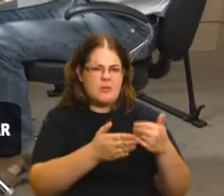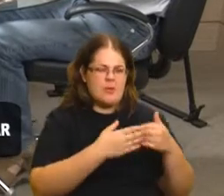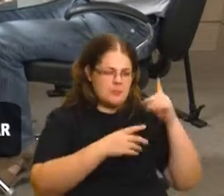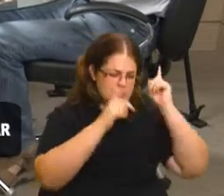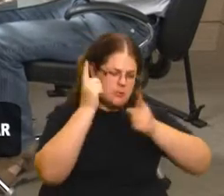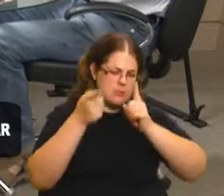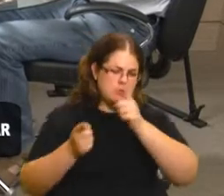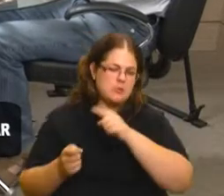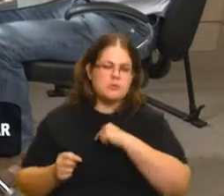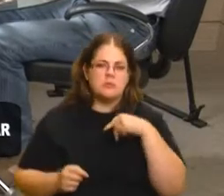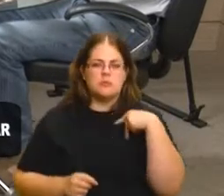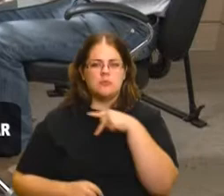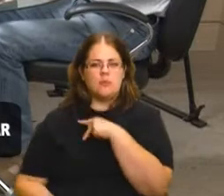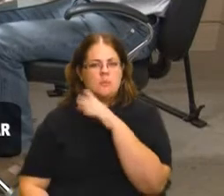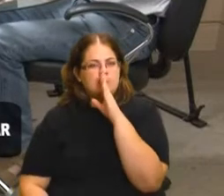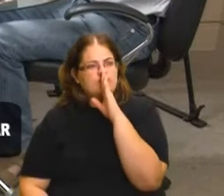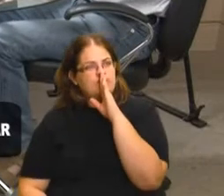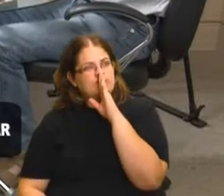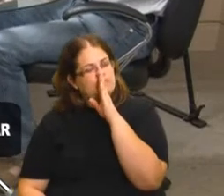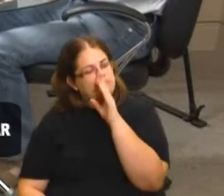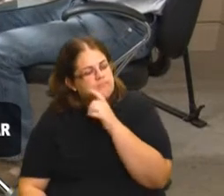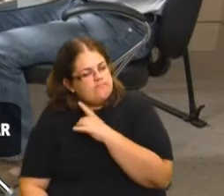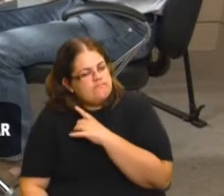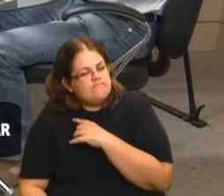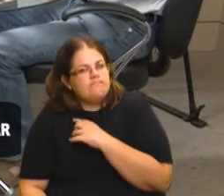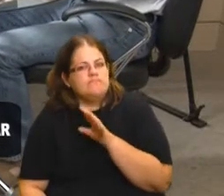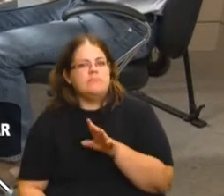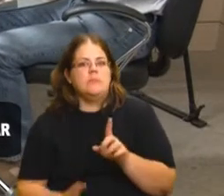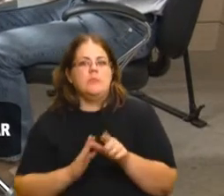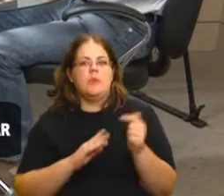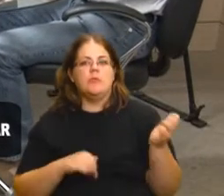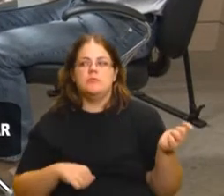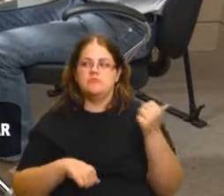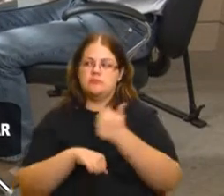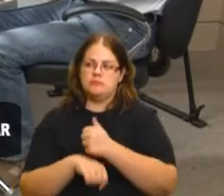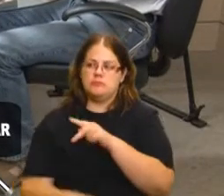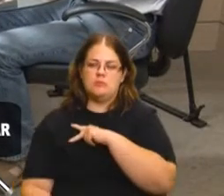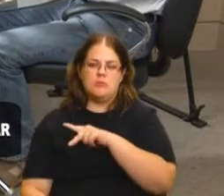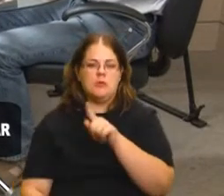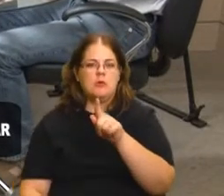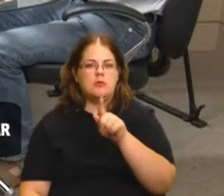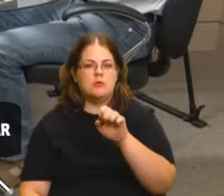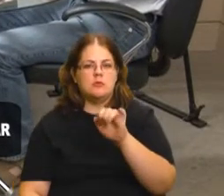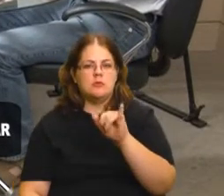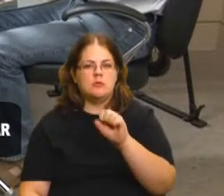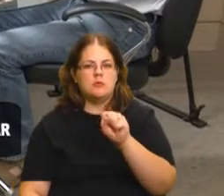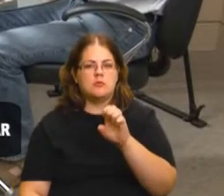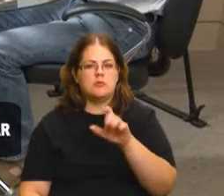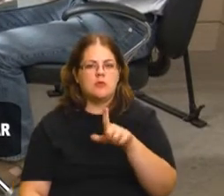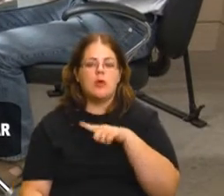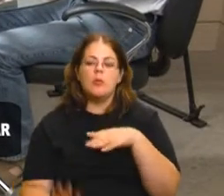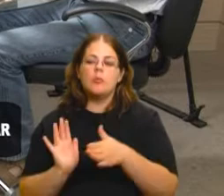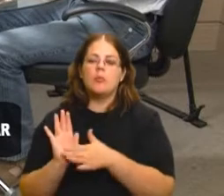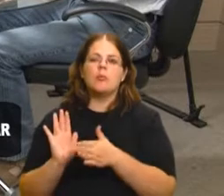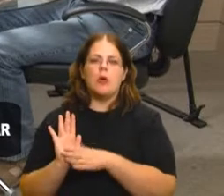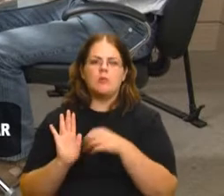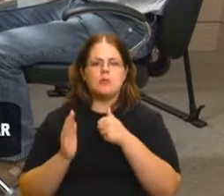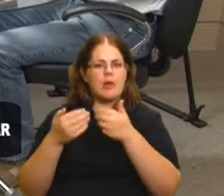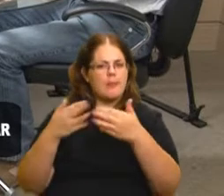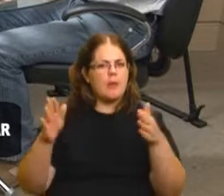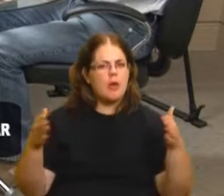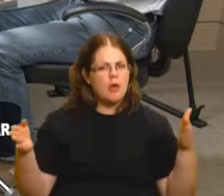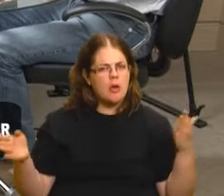população está calada, aí daqui a pouco entra o Geisel e propõe uma reabertura. Quer dizer, a ideia é que fica